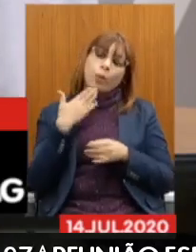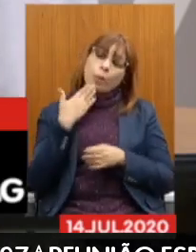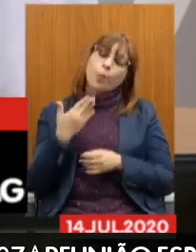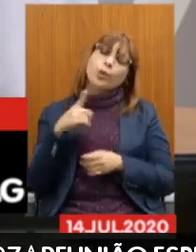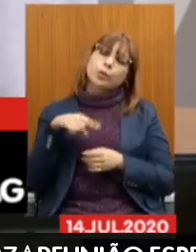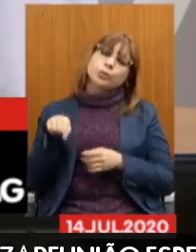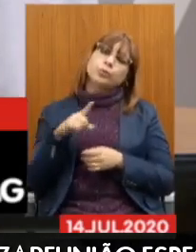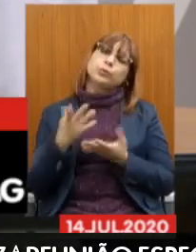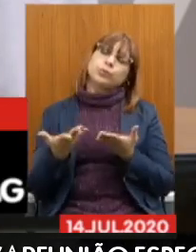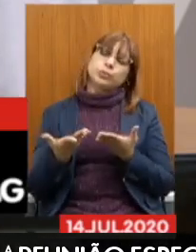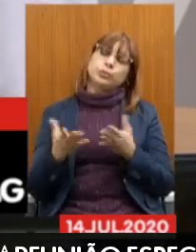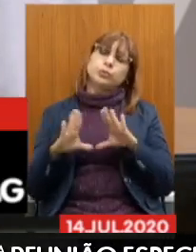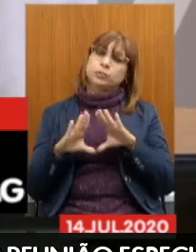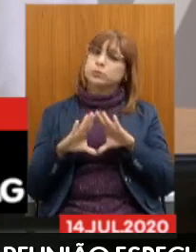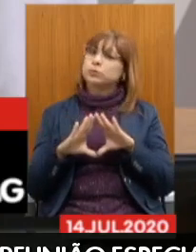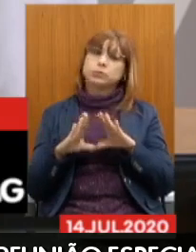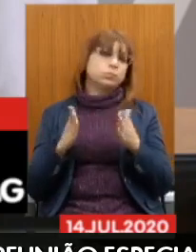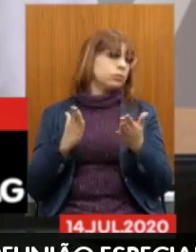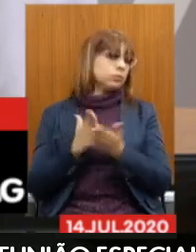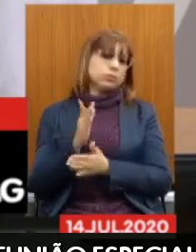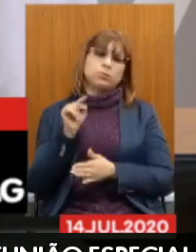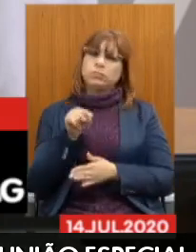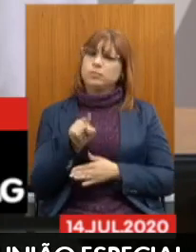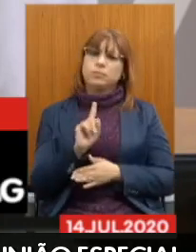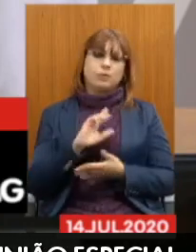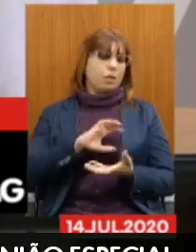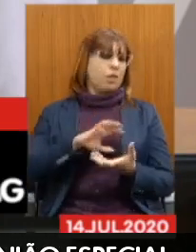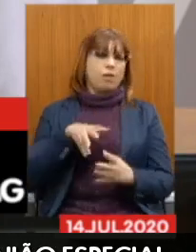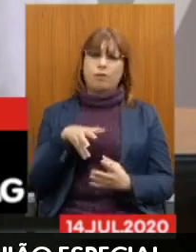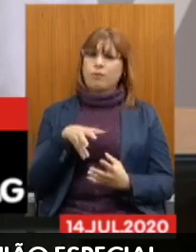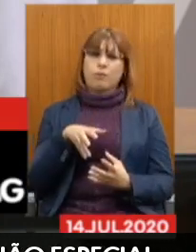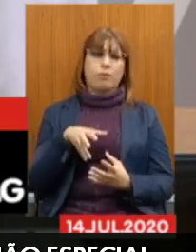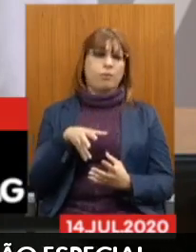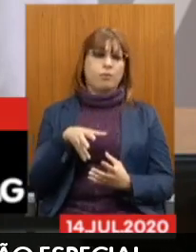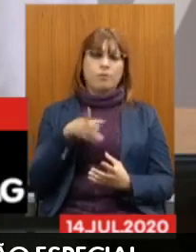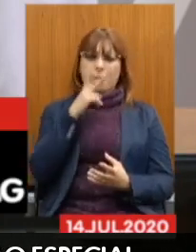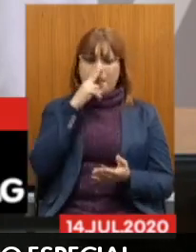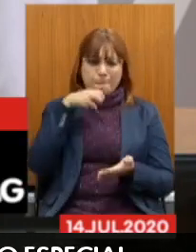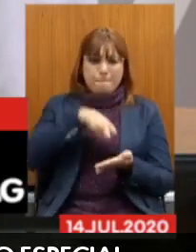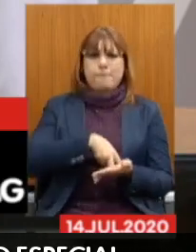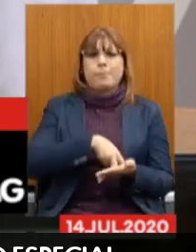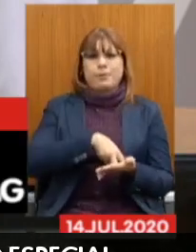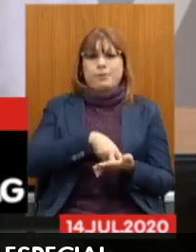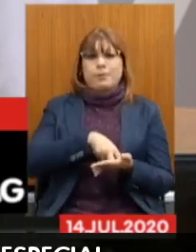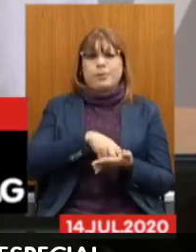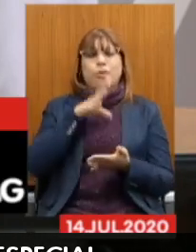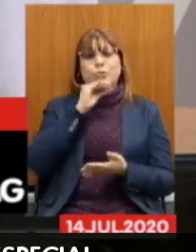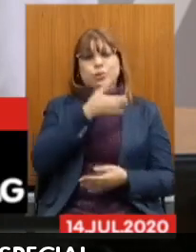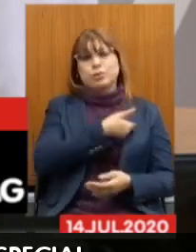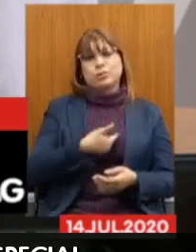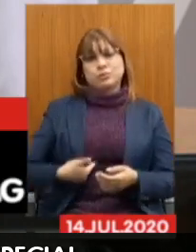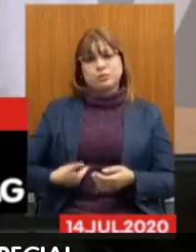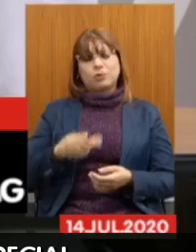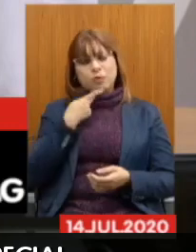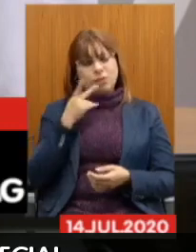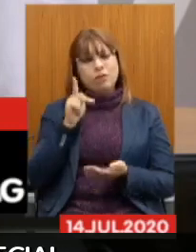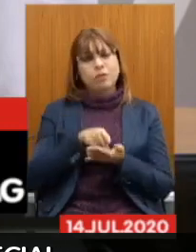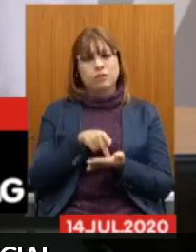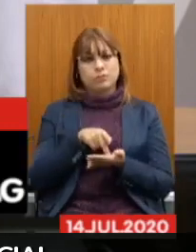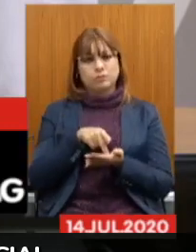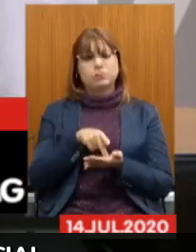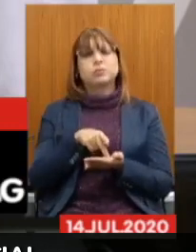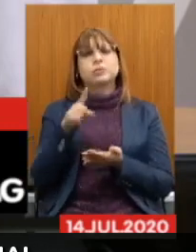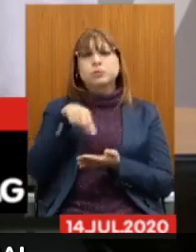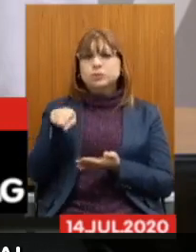que não aprovem uma medida, uma reforma que penaliza o servidor. Para falar honestamente, e